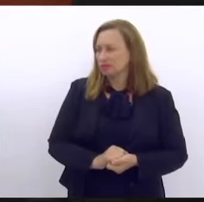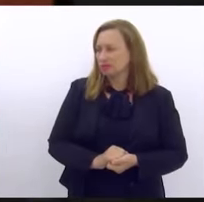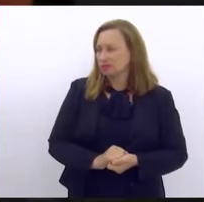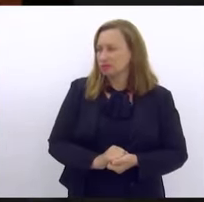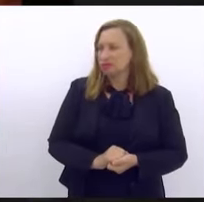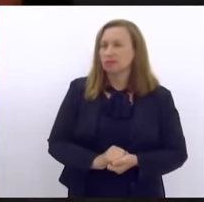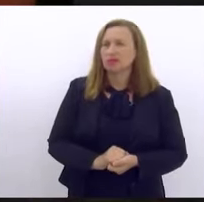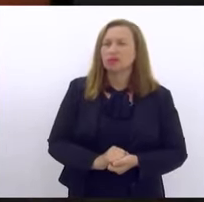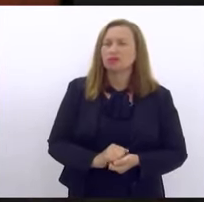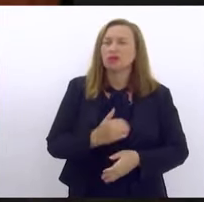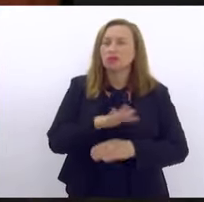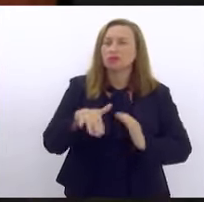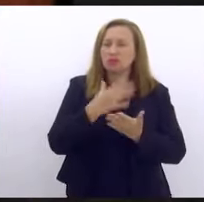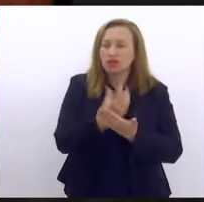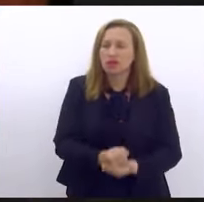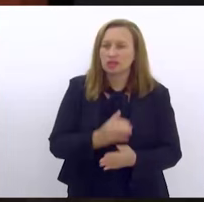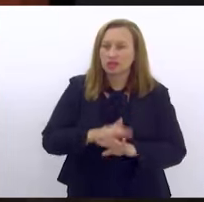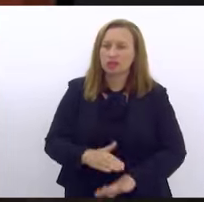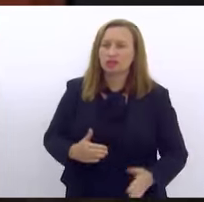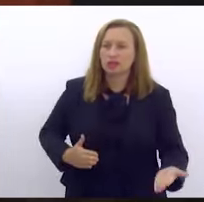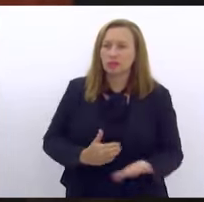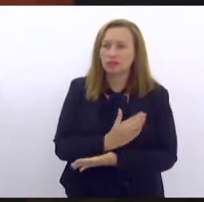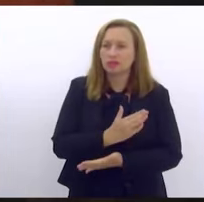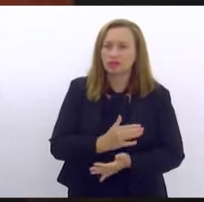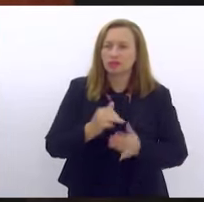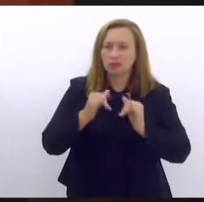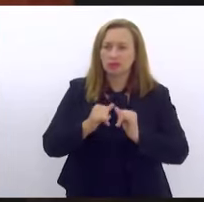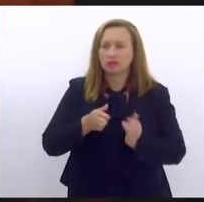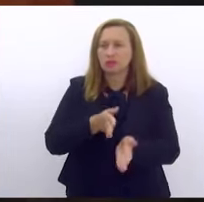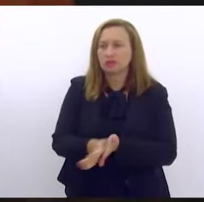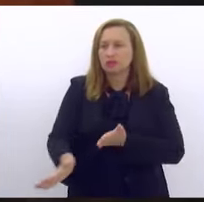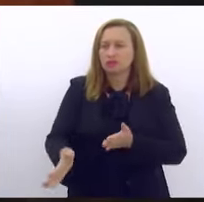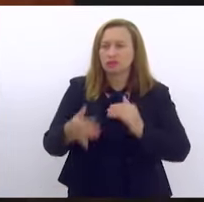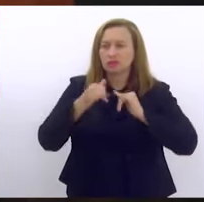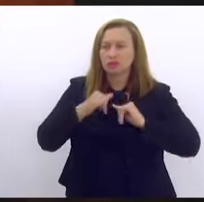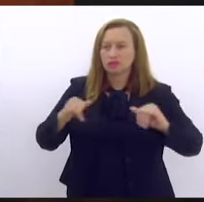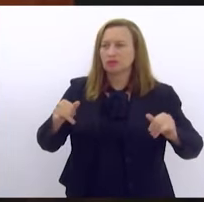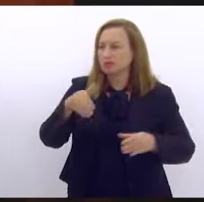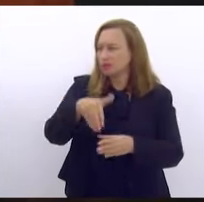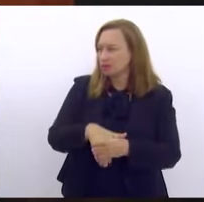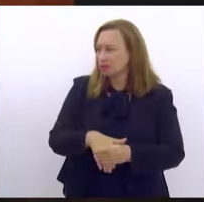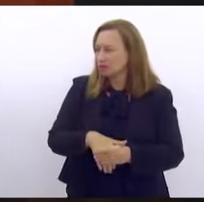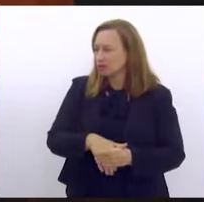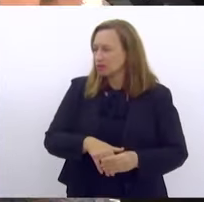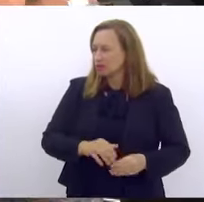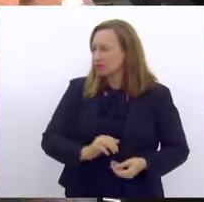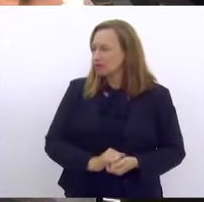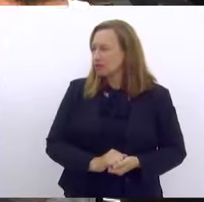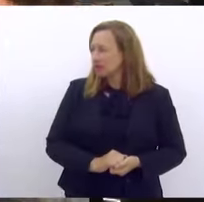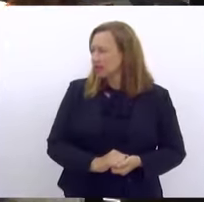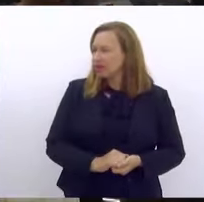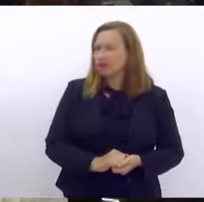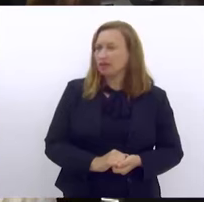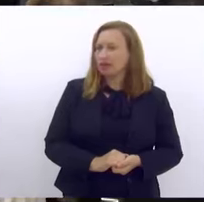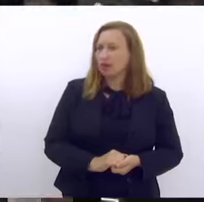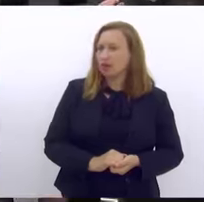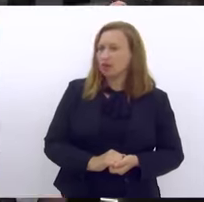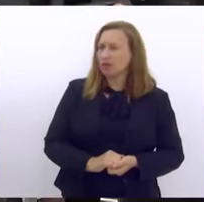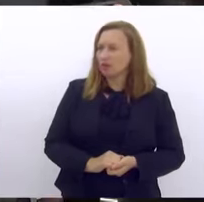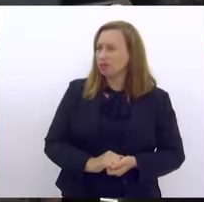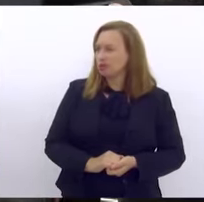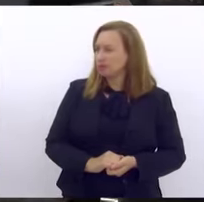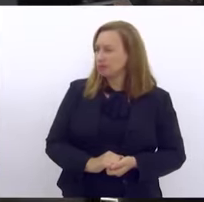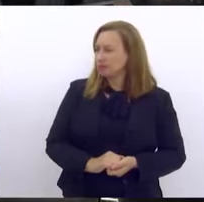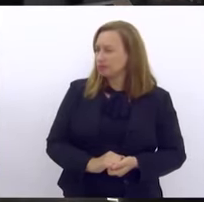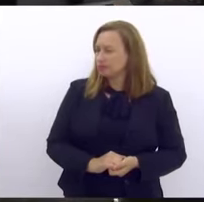aprovam, permaneçam como estão. Aprovado. Vai autógrafo para a declaração de voto. Nossa querida Élica Takimoto, por favor. Senhor